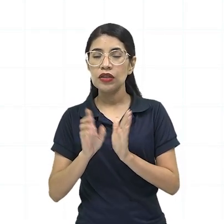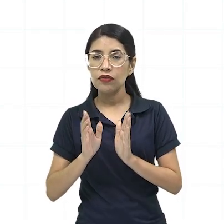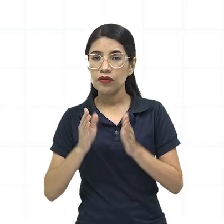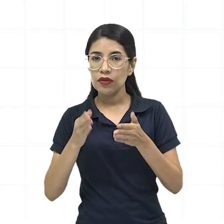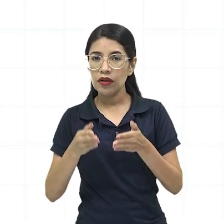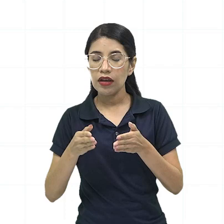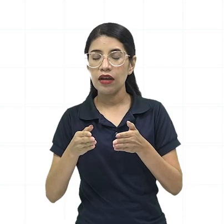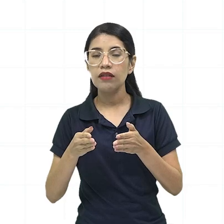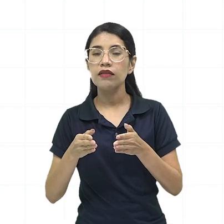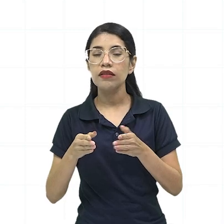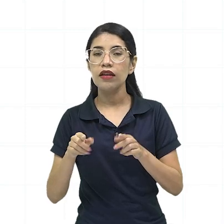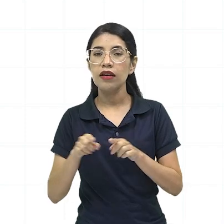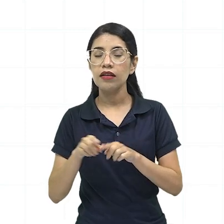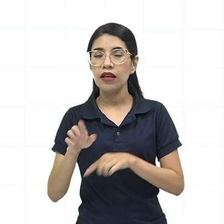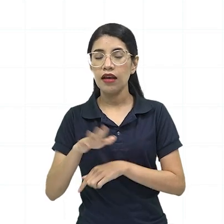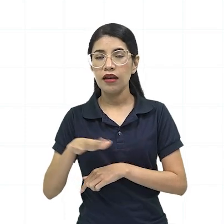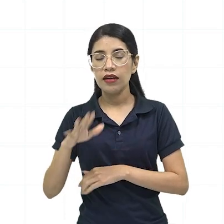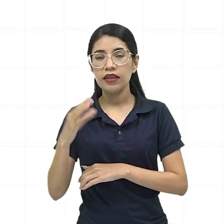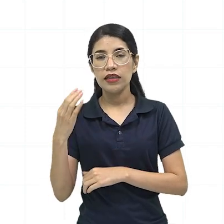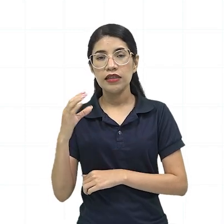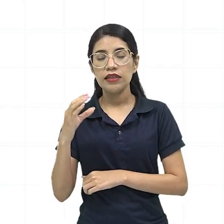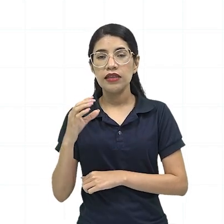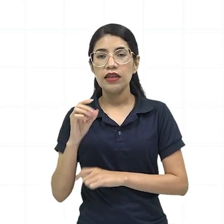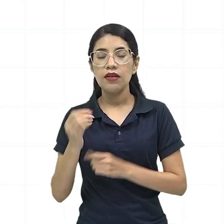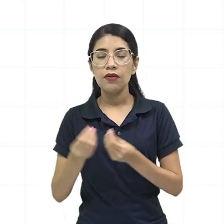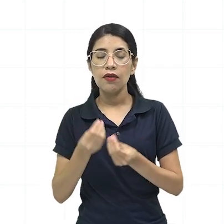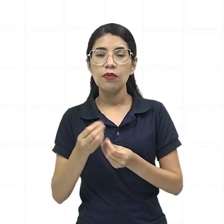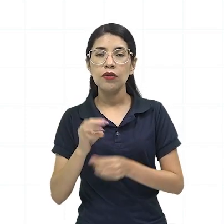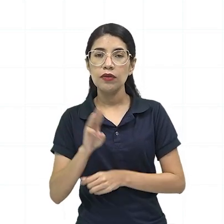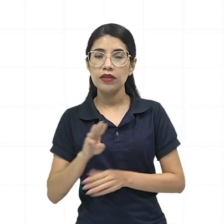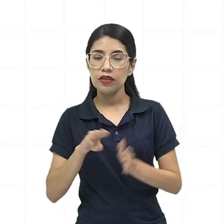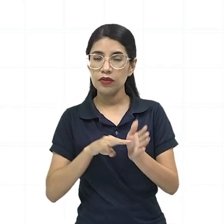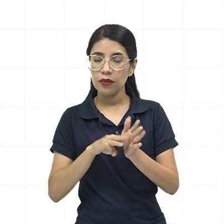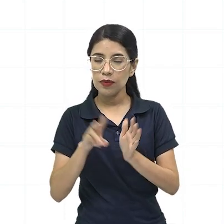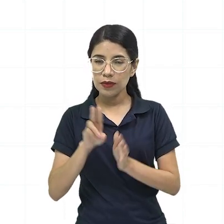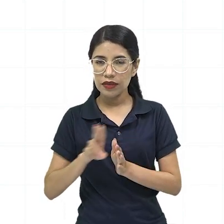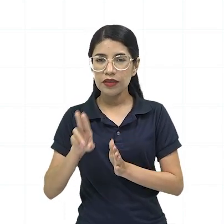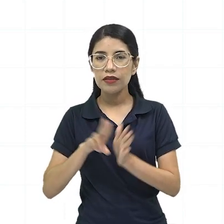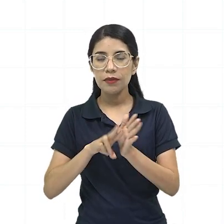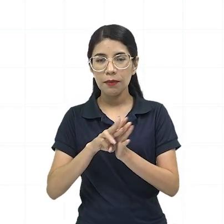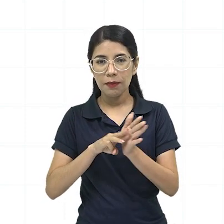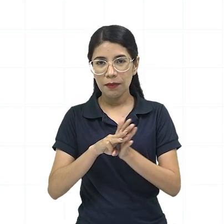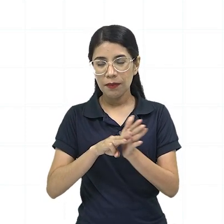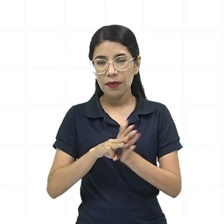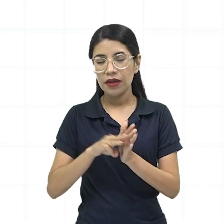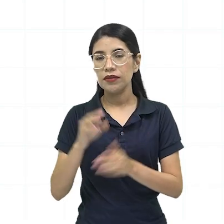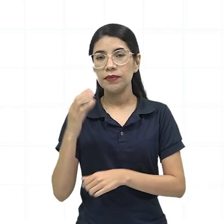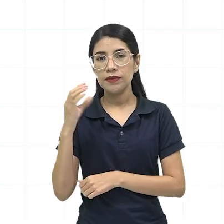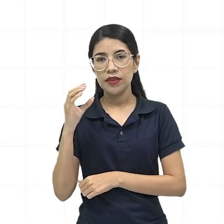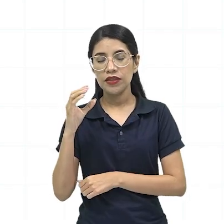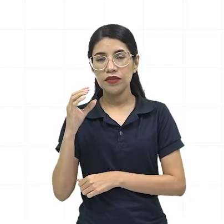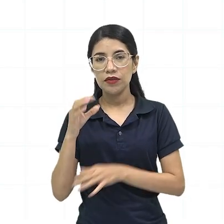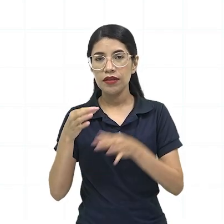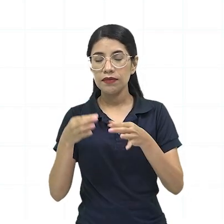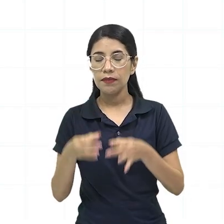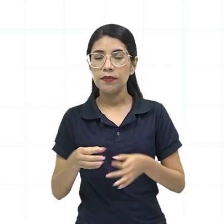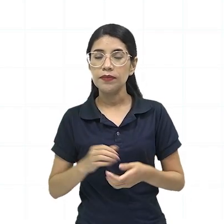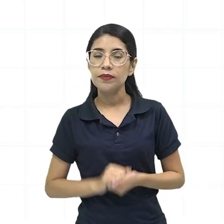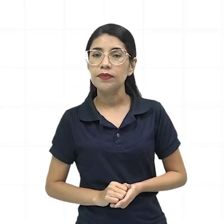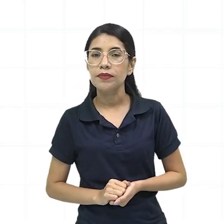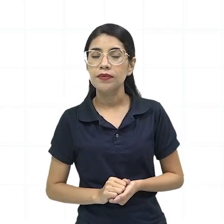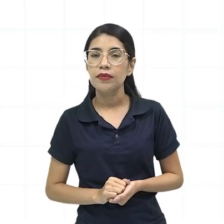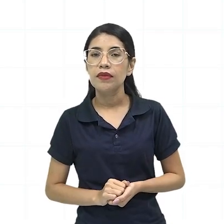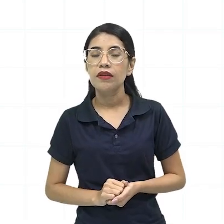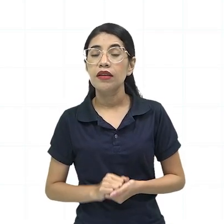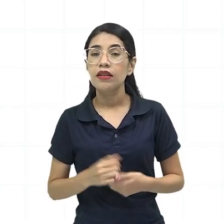dedicados ao ramo da ciência por meio de métodos científicos. Olha só então, né? Ele está